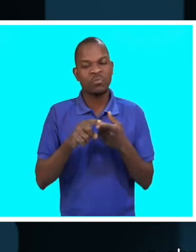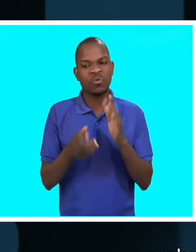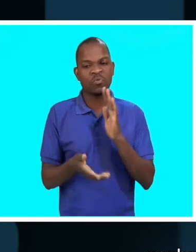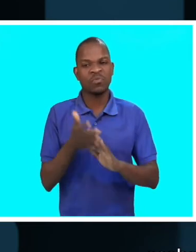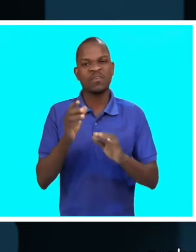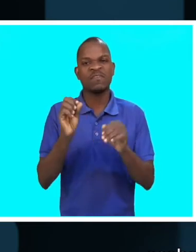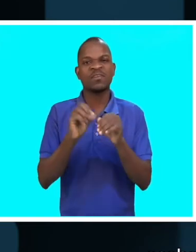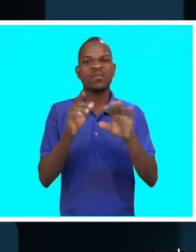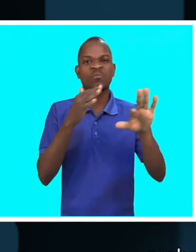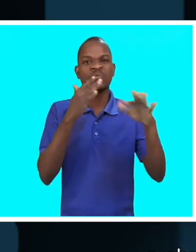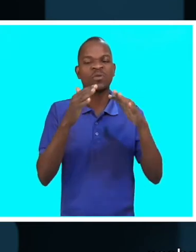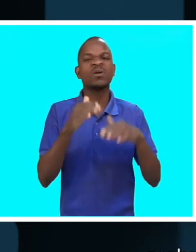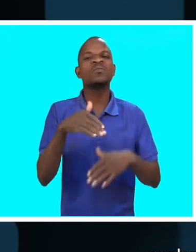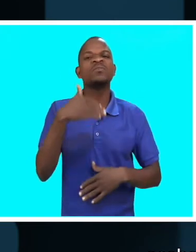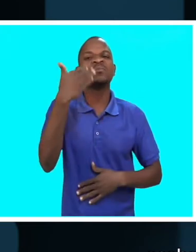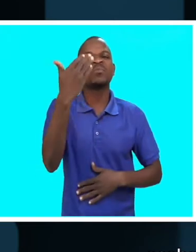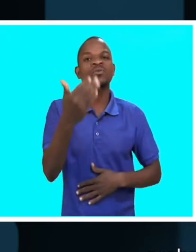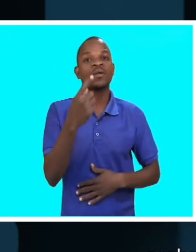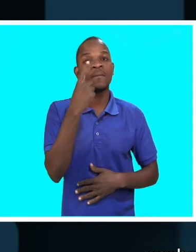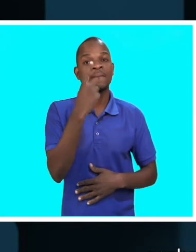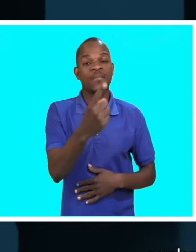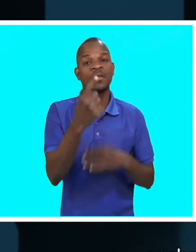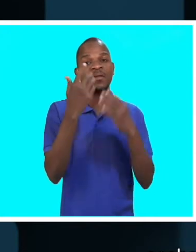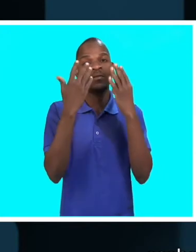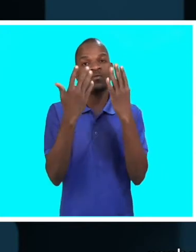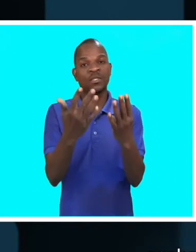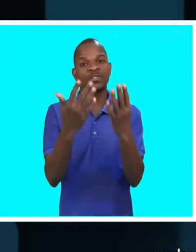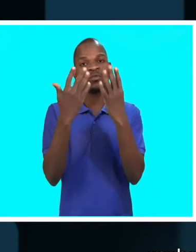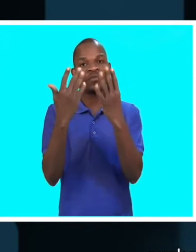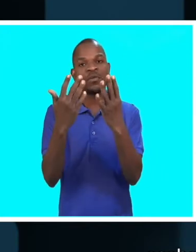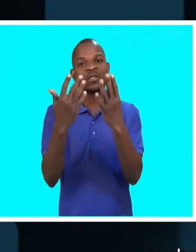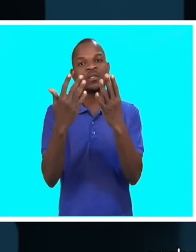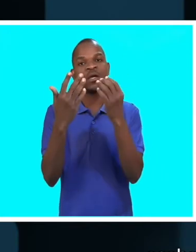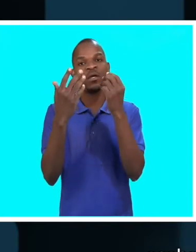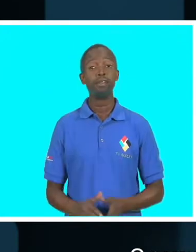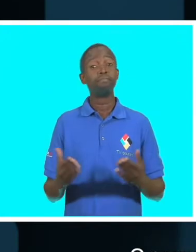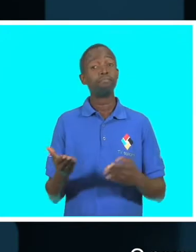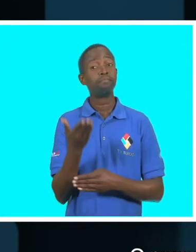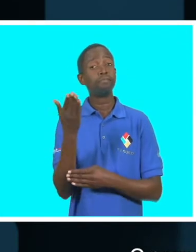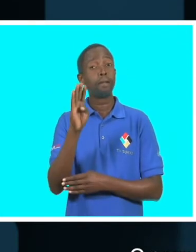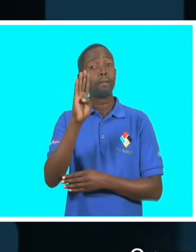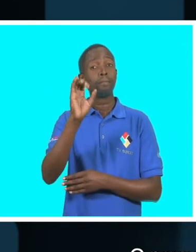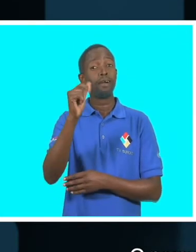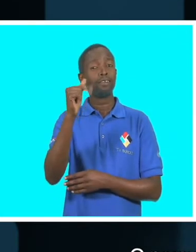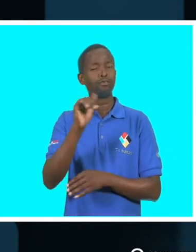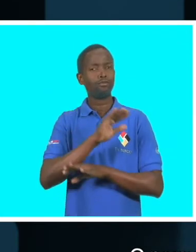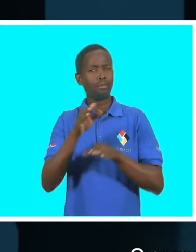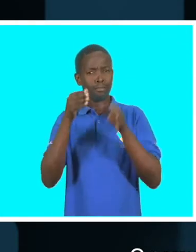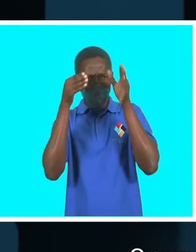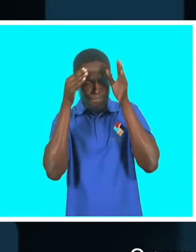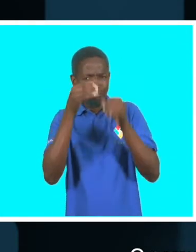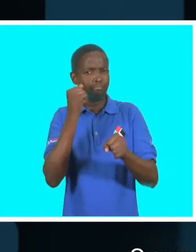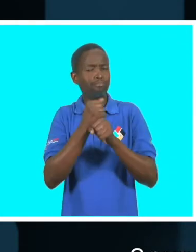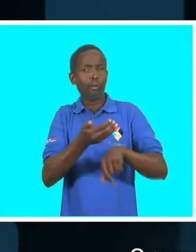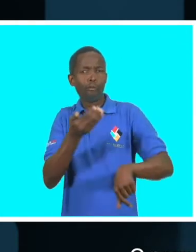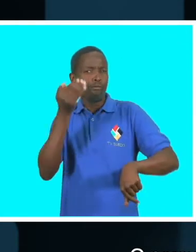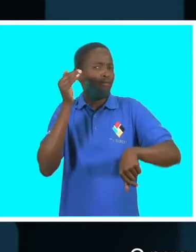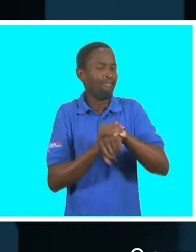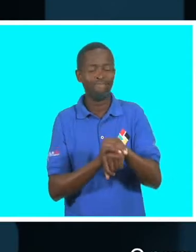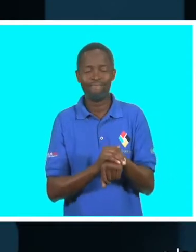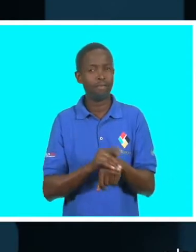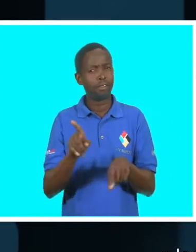Só vim gravar em 1992. O percurso de Bata não foi feito só de